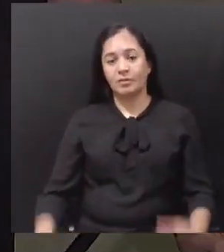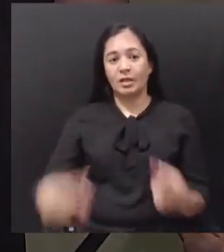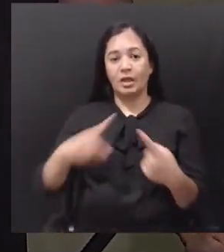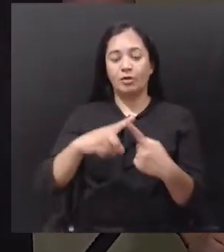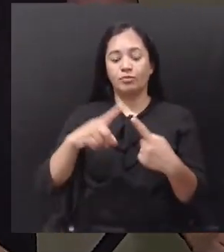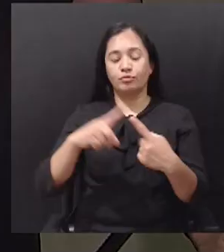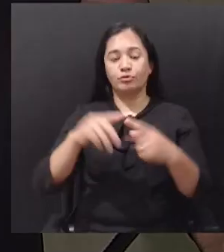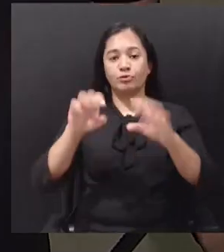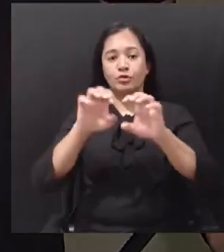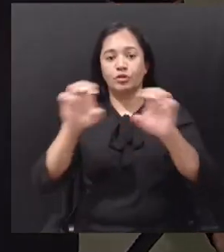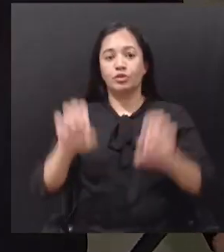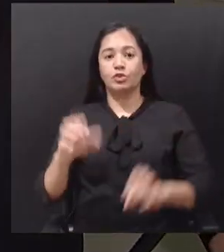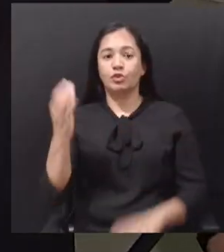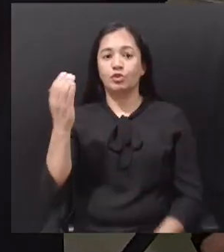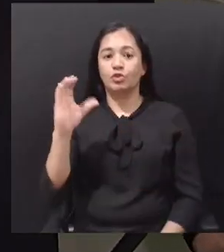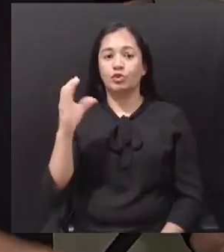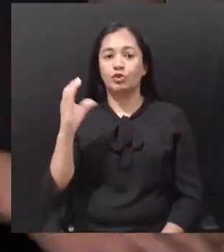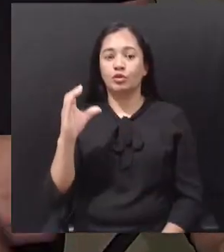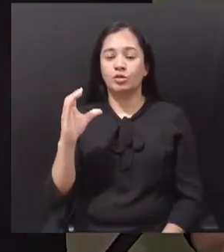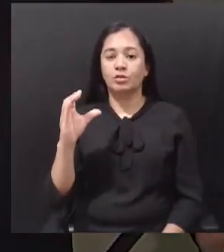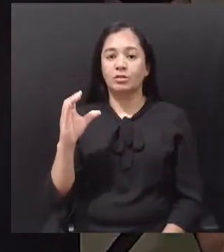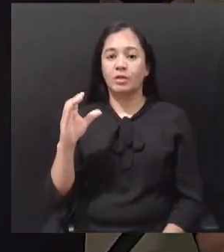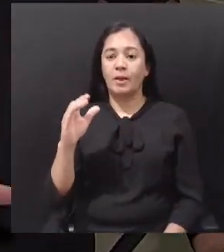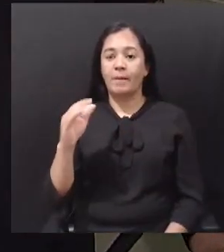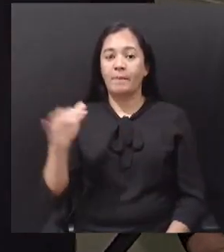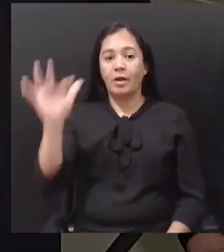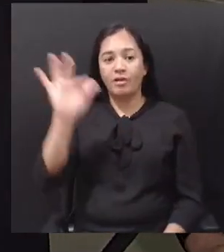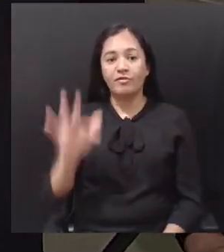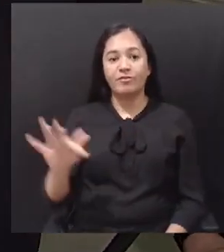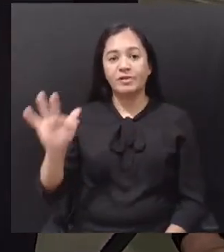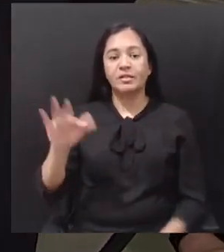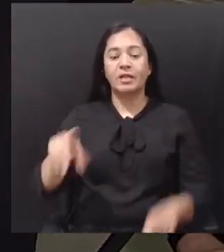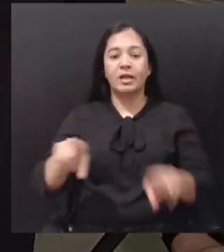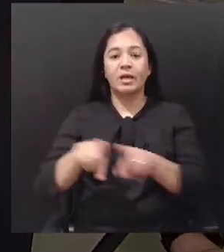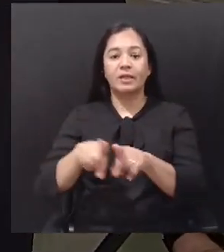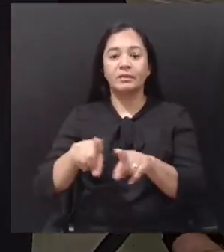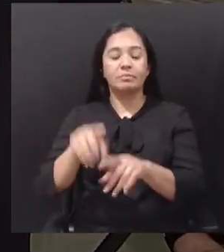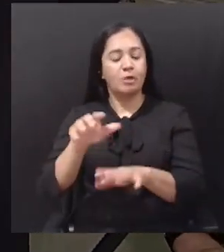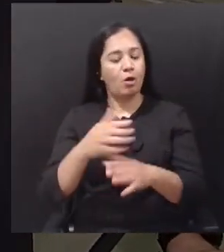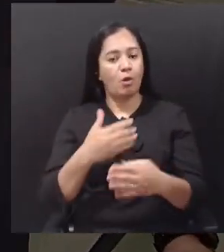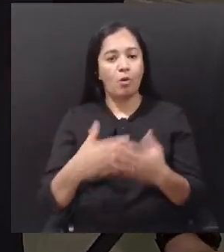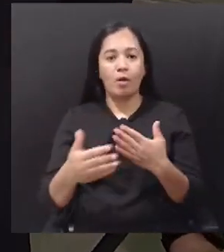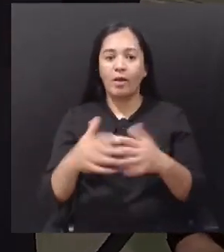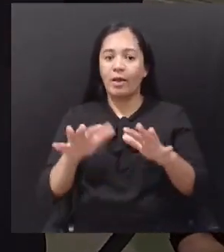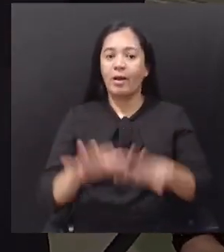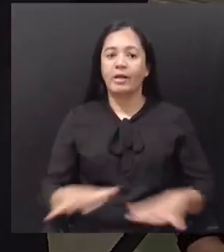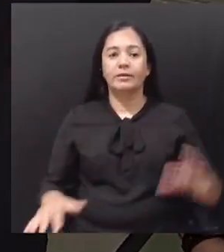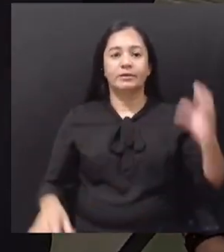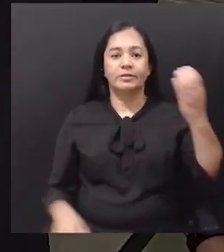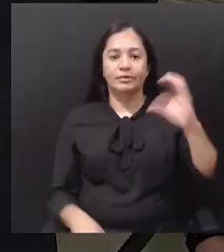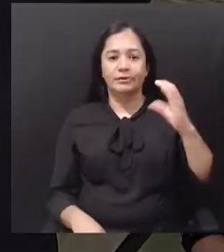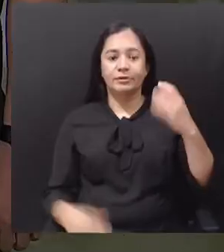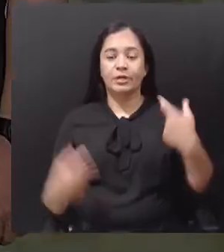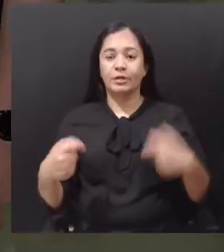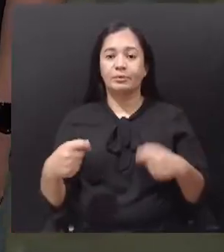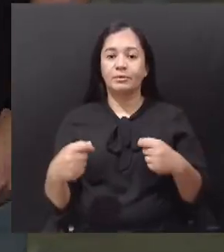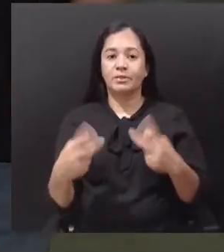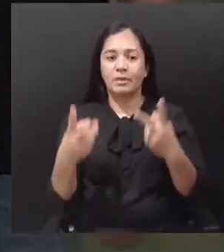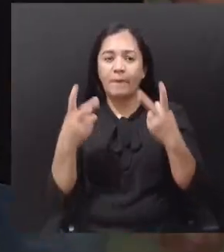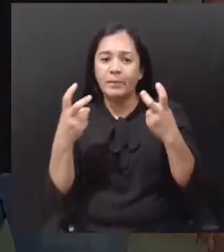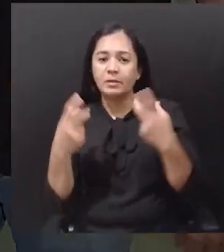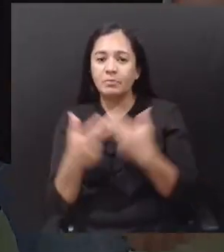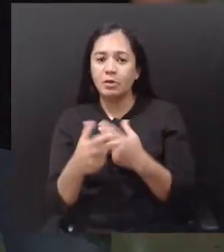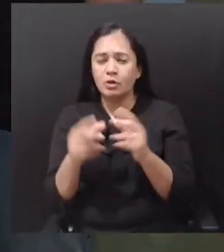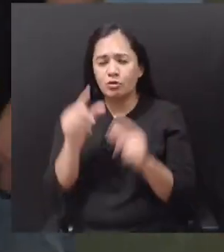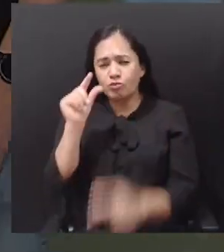não só para a física, mas também para praticamente qualquer área da ciência que precise enxergar alguma coisa muito pequena. Bom, a gente